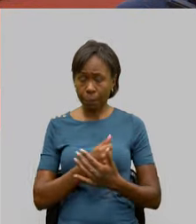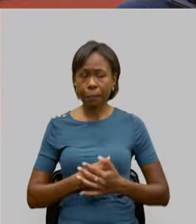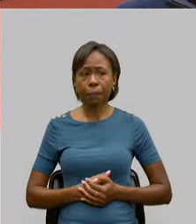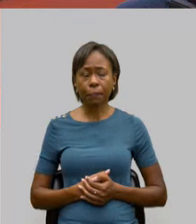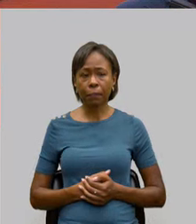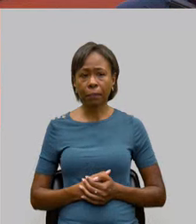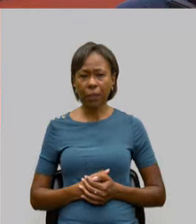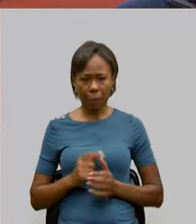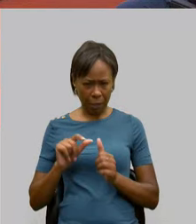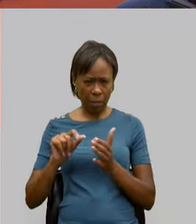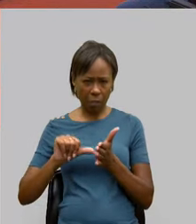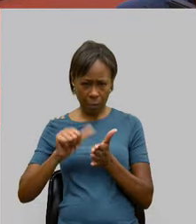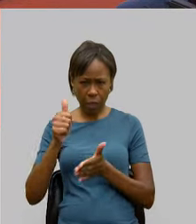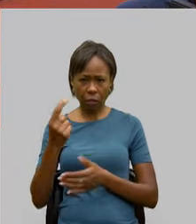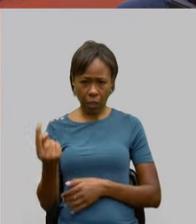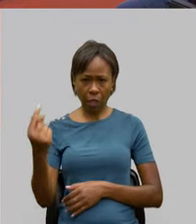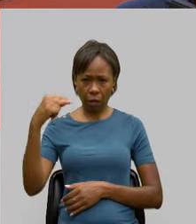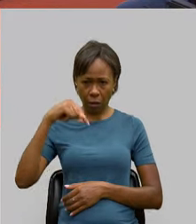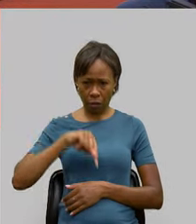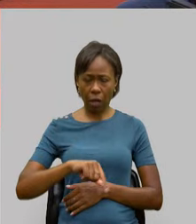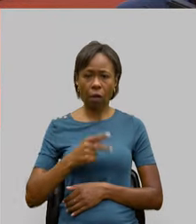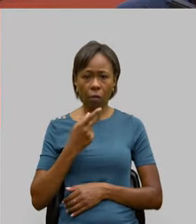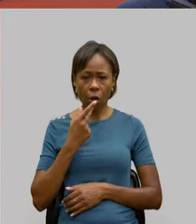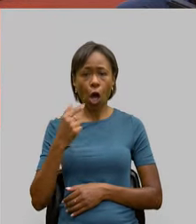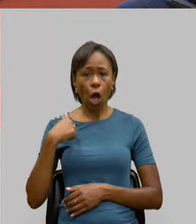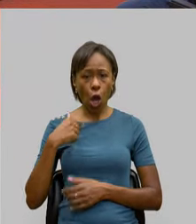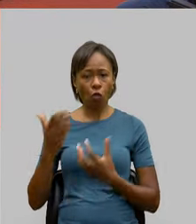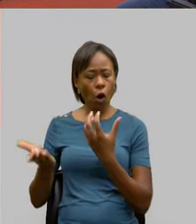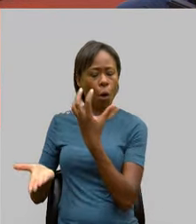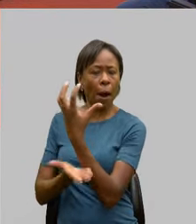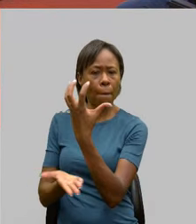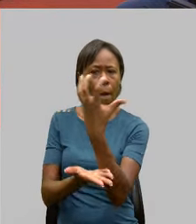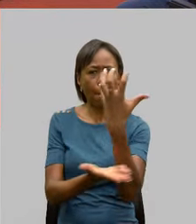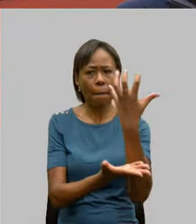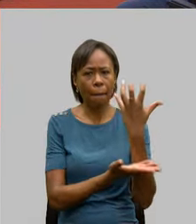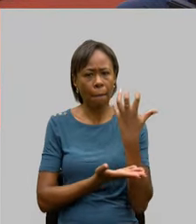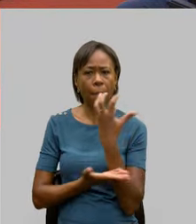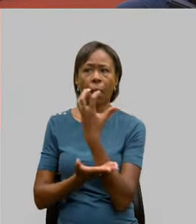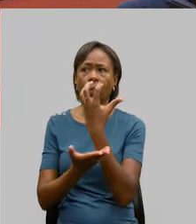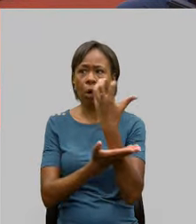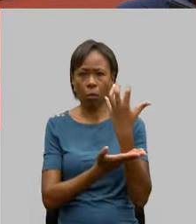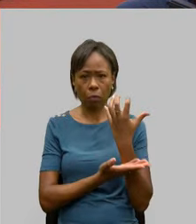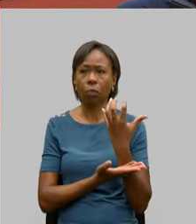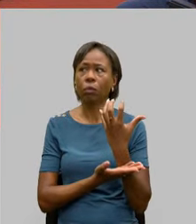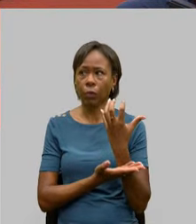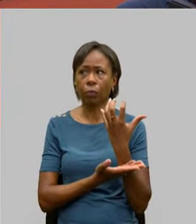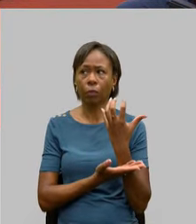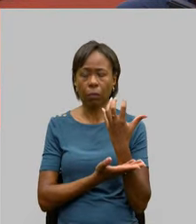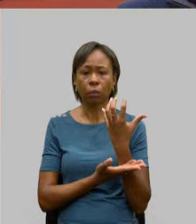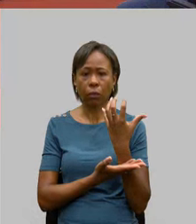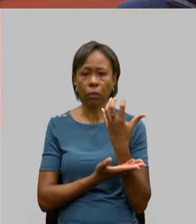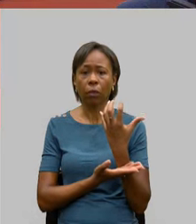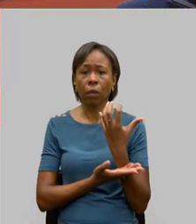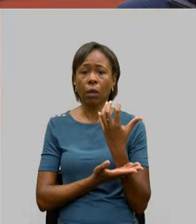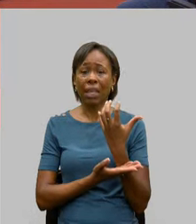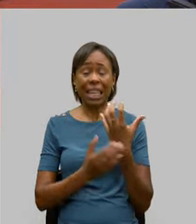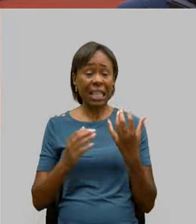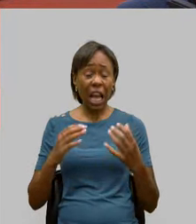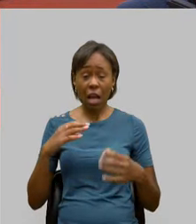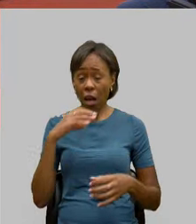veio Ele já falou olha para mim eu vou derrubar tudo isso aqui e para mim É Uma Questão de Honra e de horas